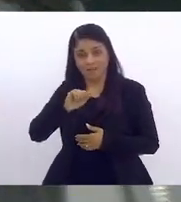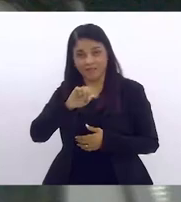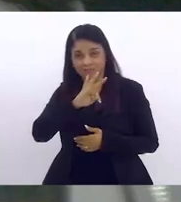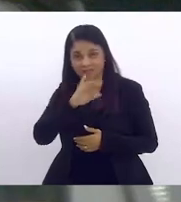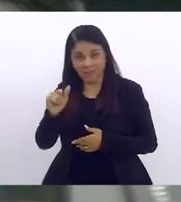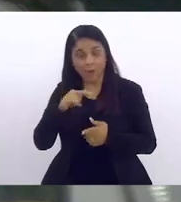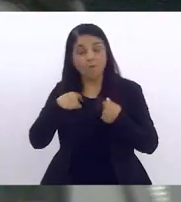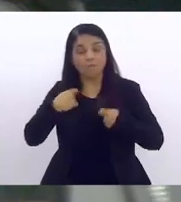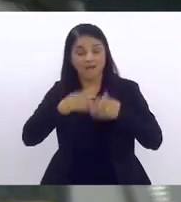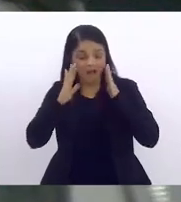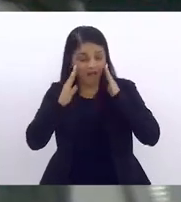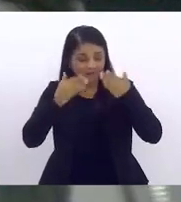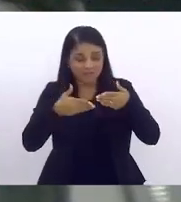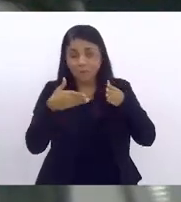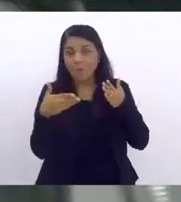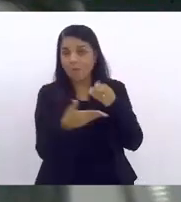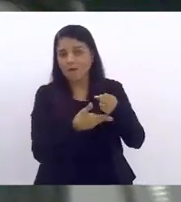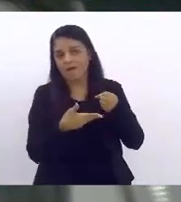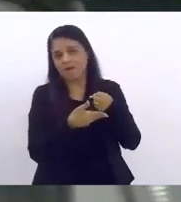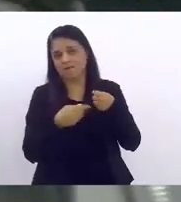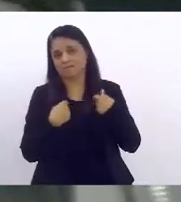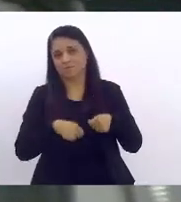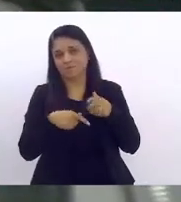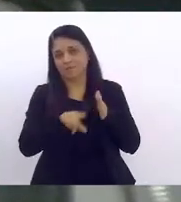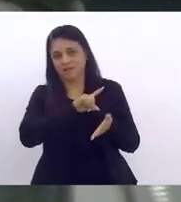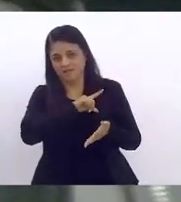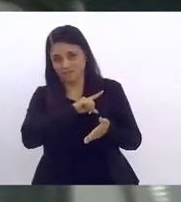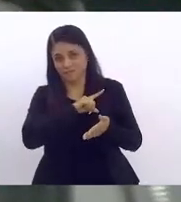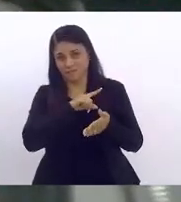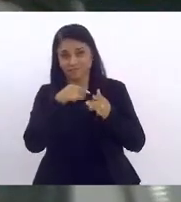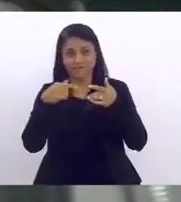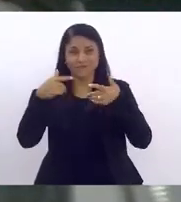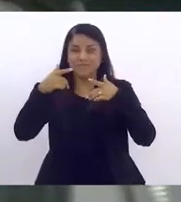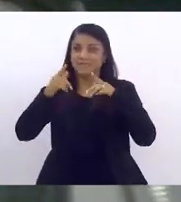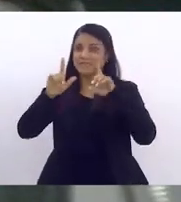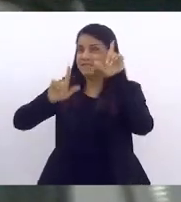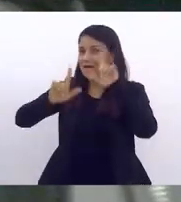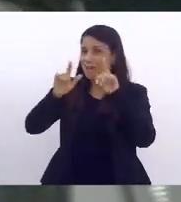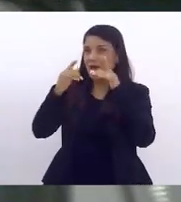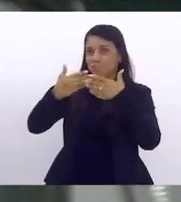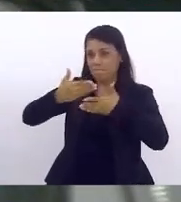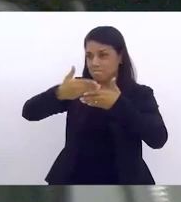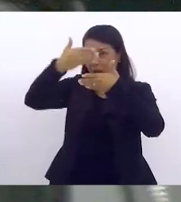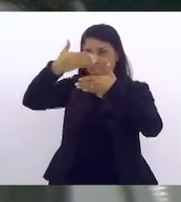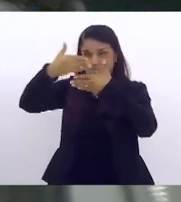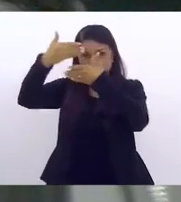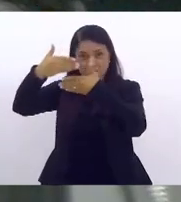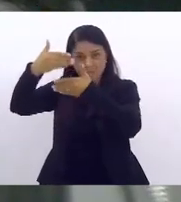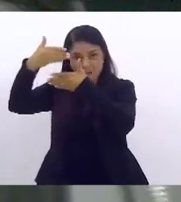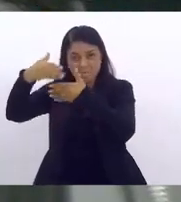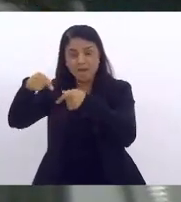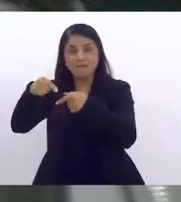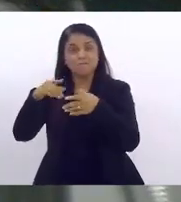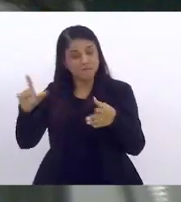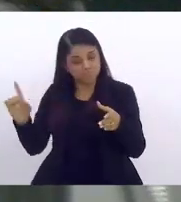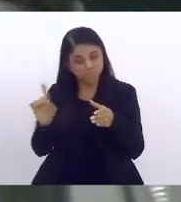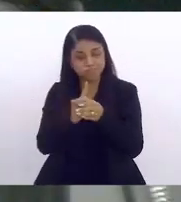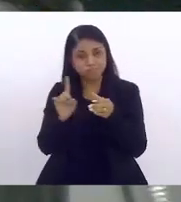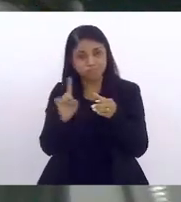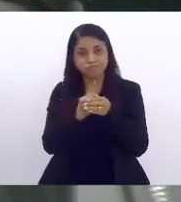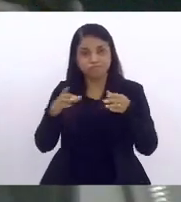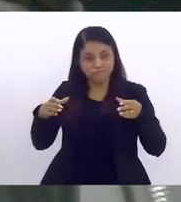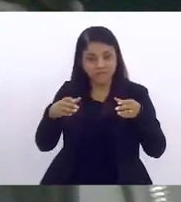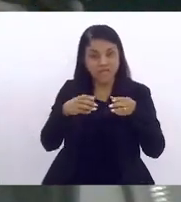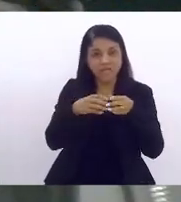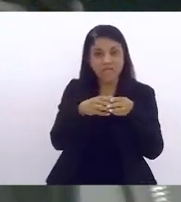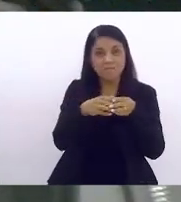atenção básica. Esse trabalho que vocês apresentaram, maravilhoso, ele tem que estar na atenção básica, compondo as equipes